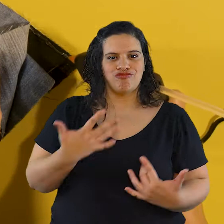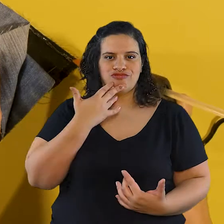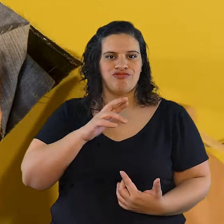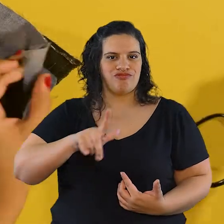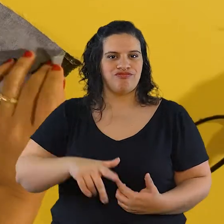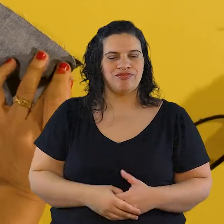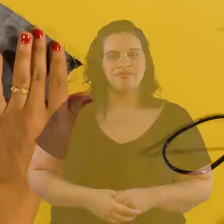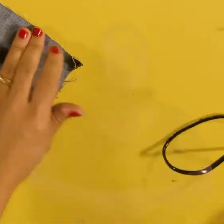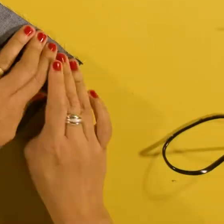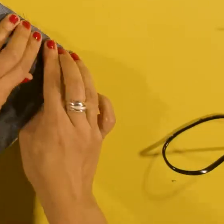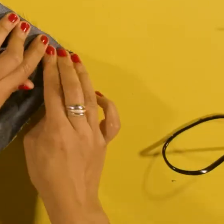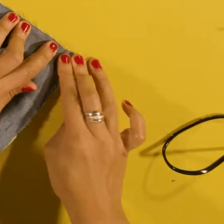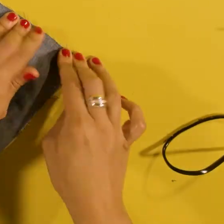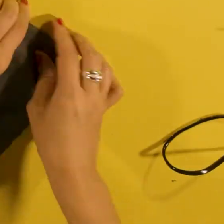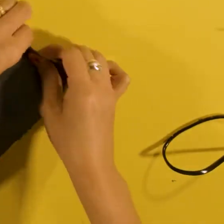um desenho legal.